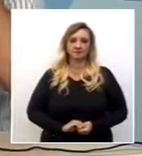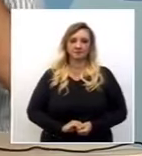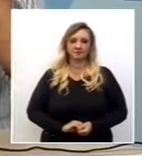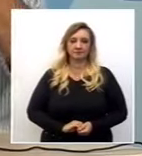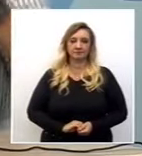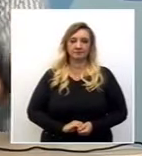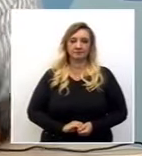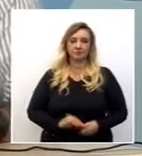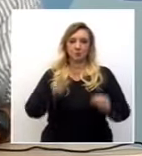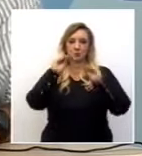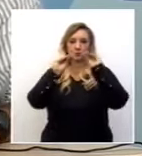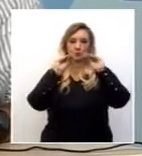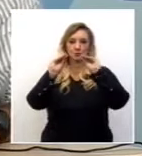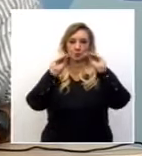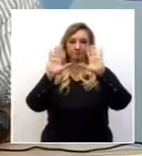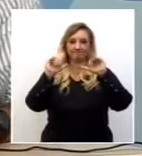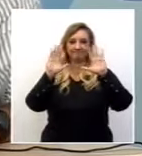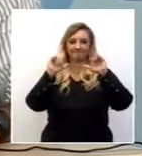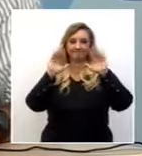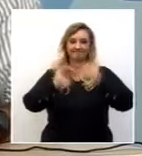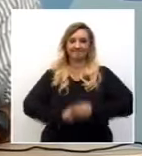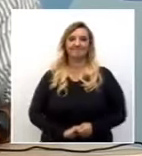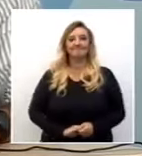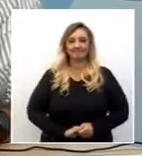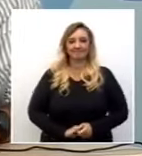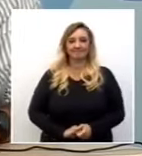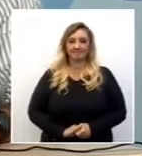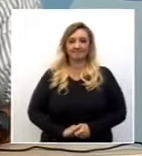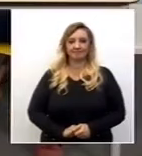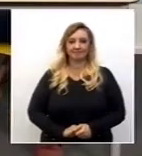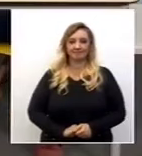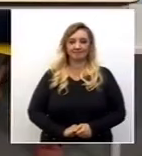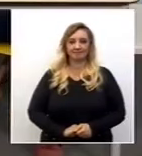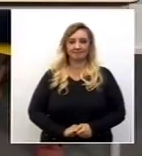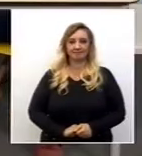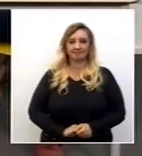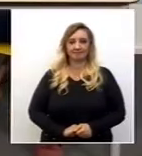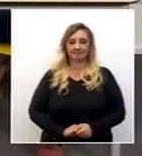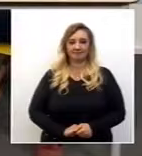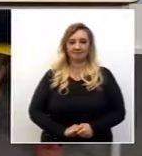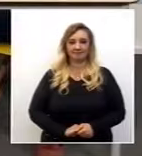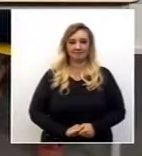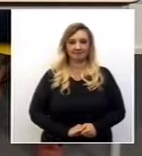tá? Um beijo a todos vocês e até a próxima. Tchau, tchau.